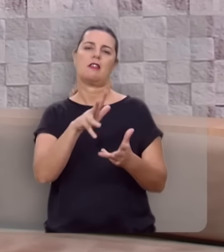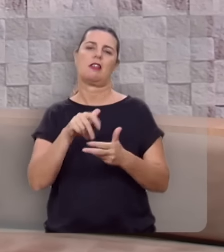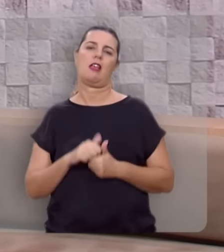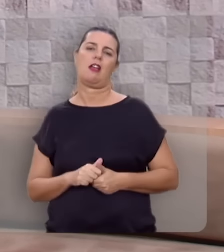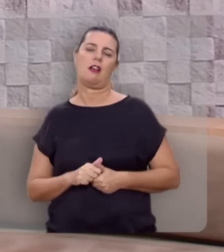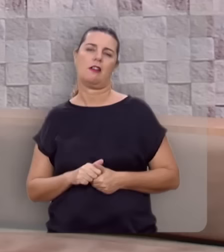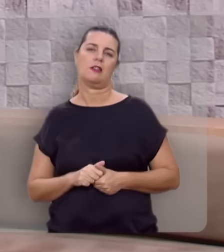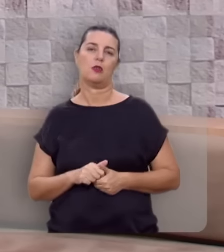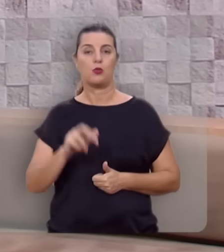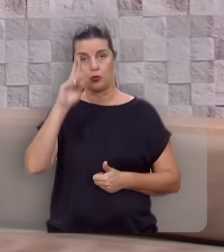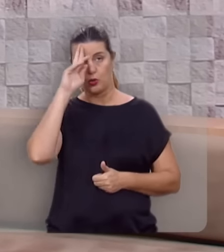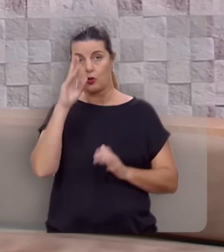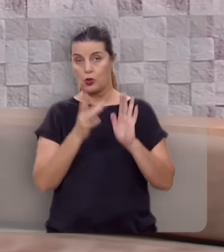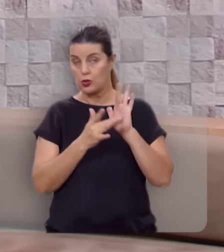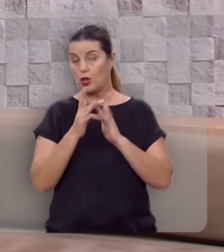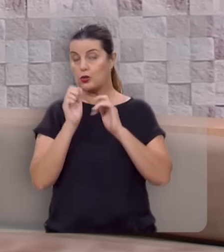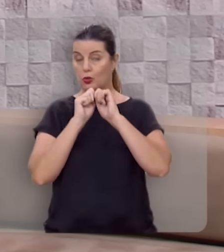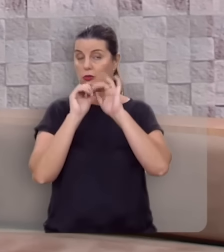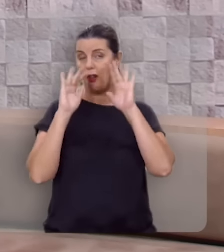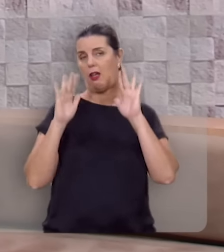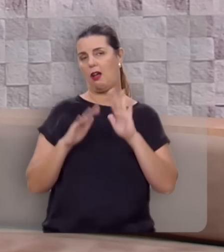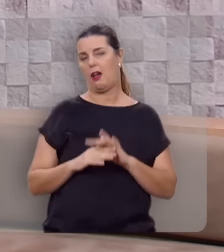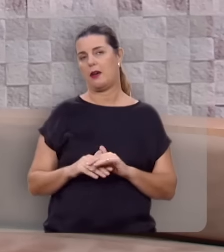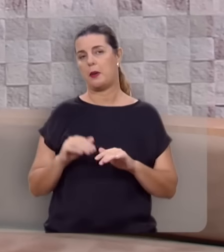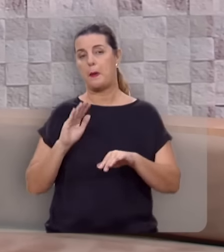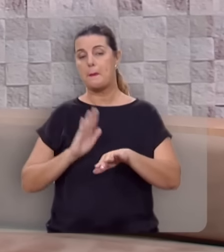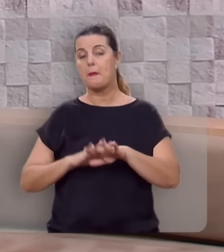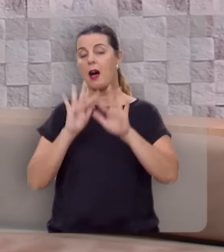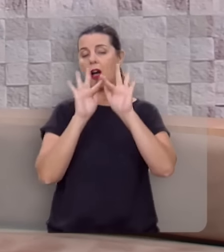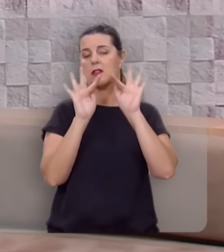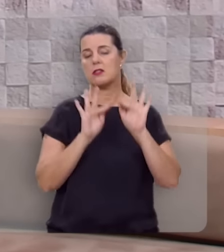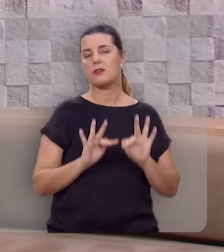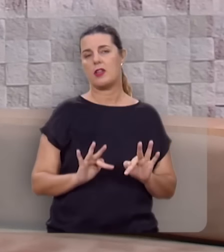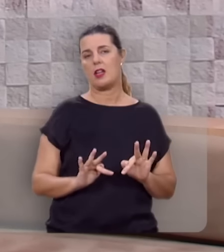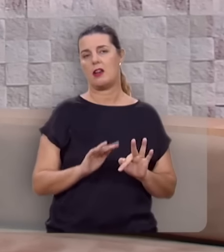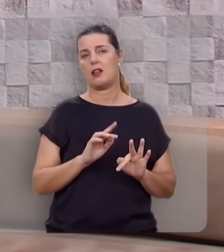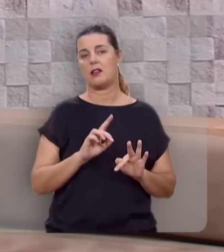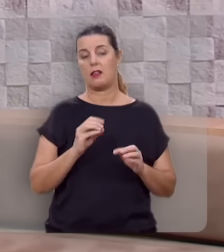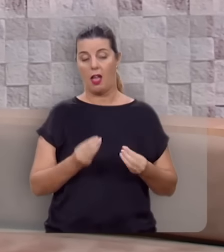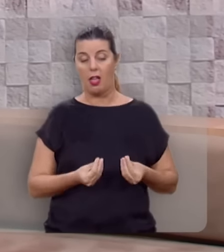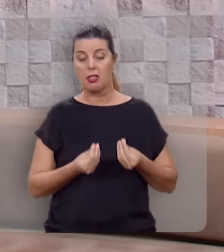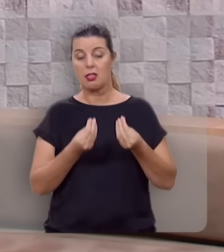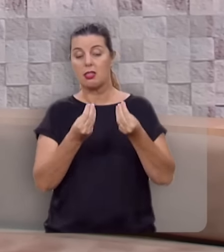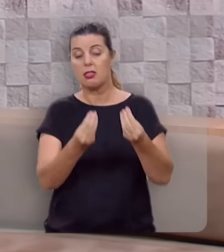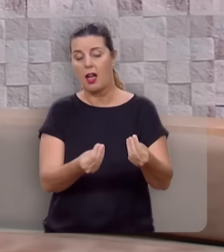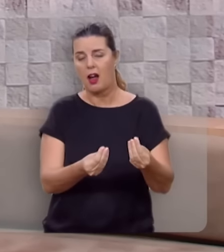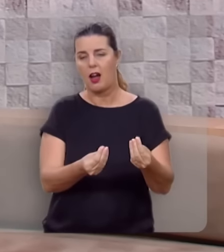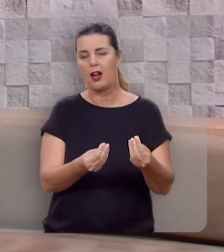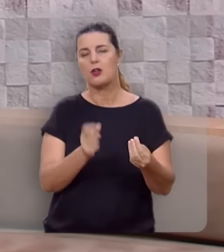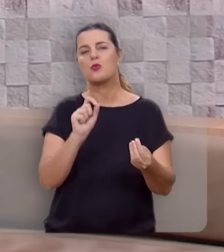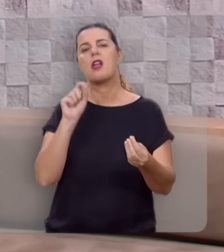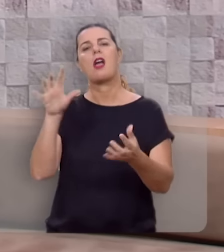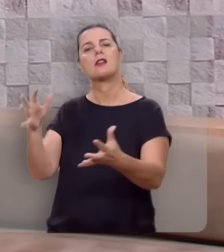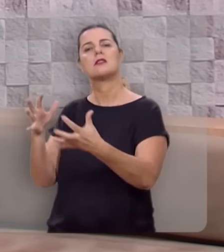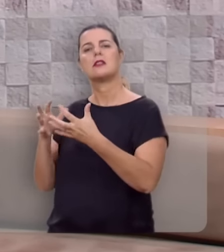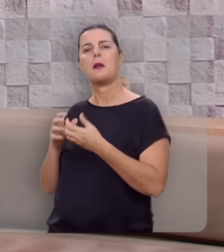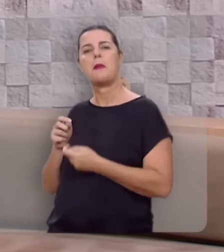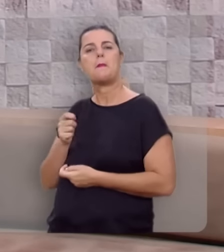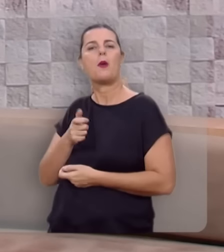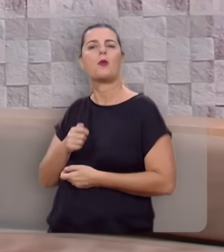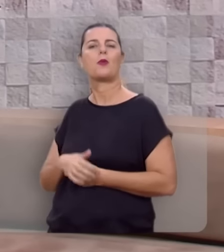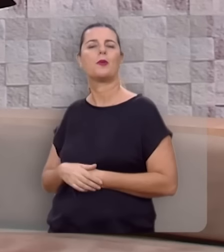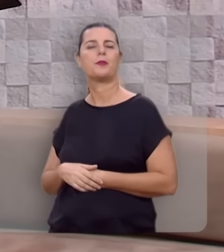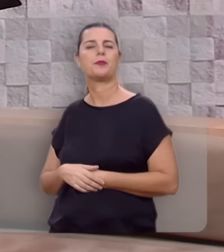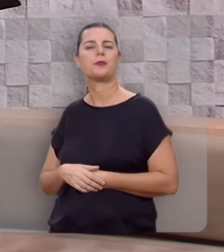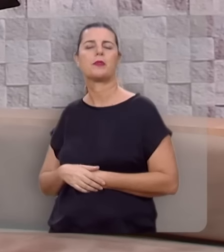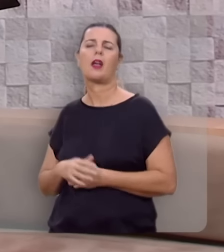terra. Aliás, o Senhor Jesus Cristo deixou claro: mais bem-aventurado é dar do que receber.